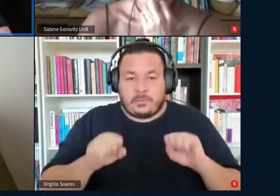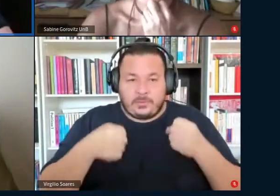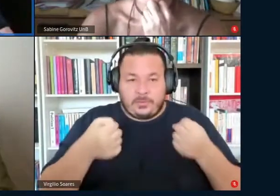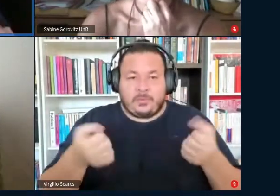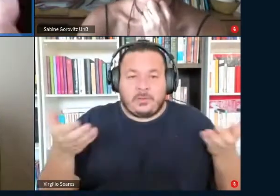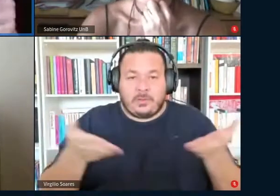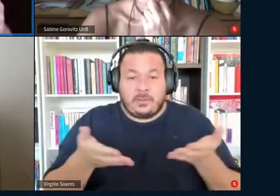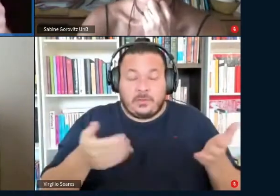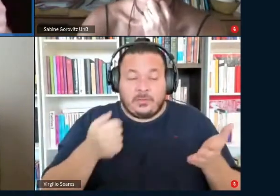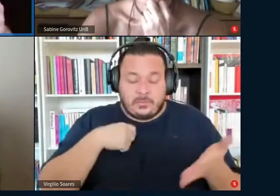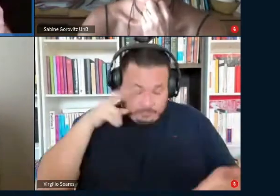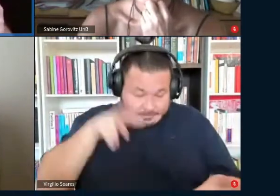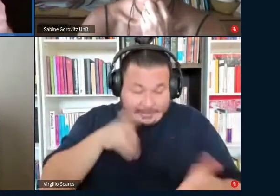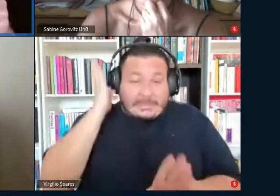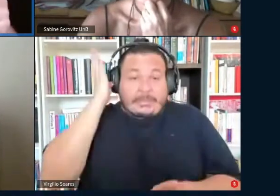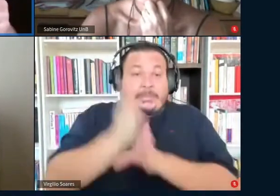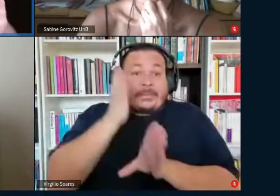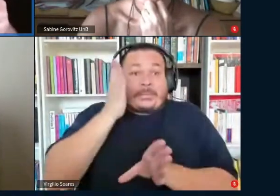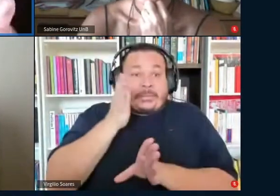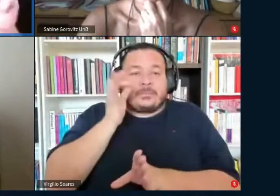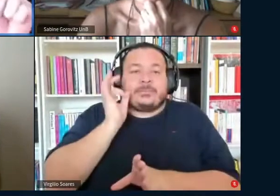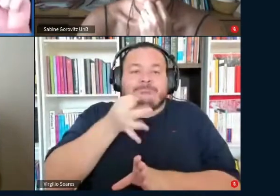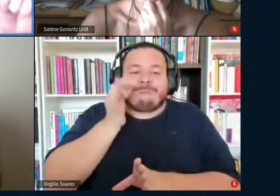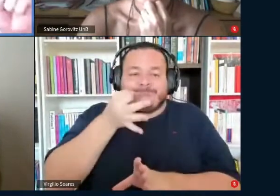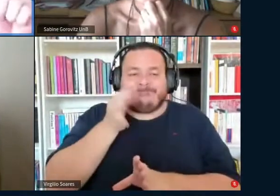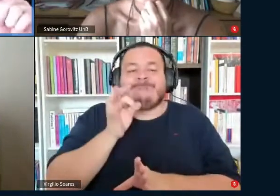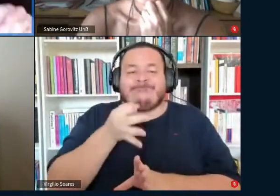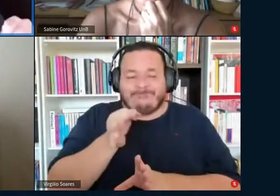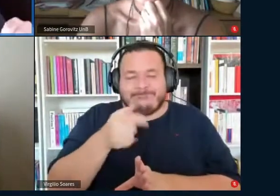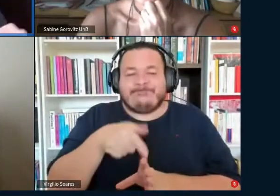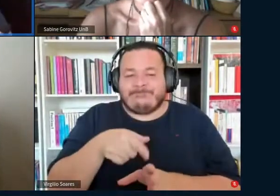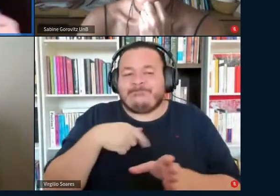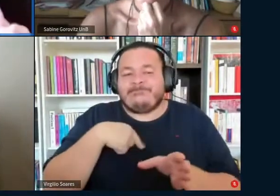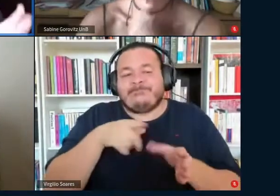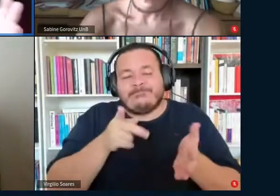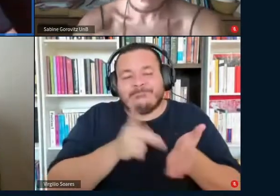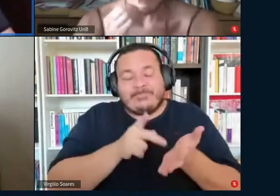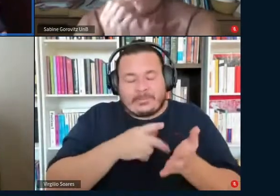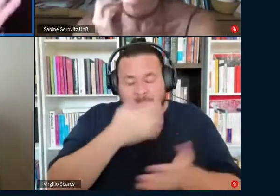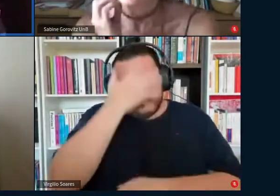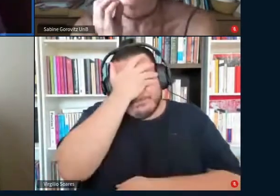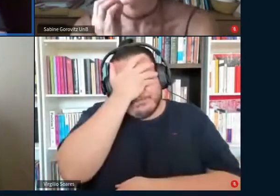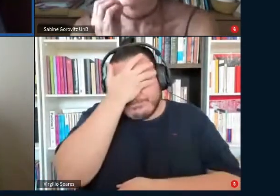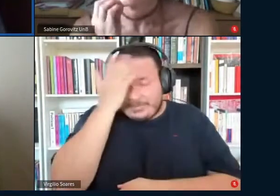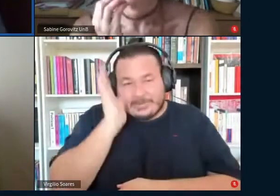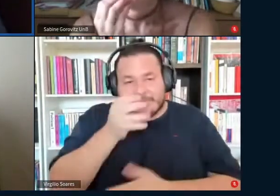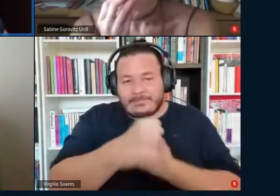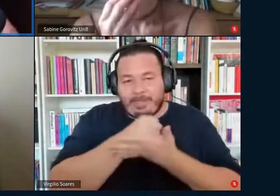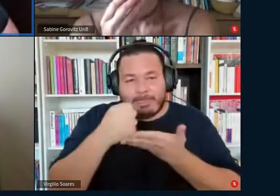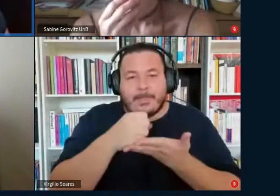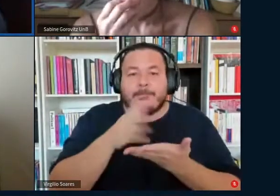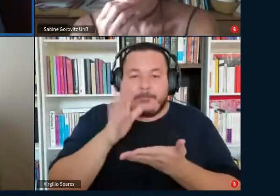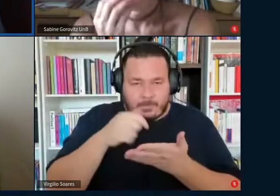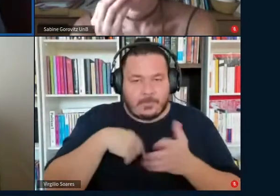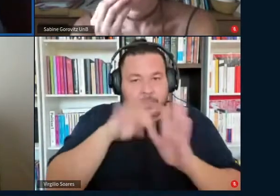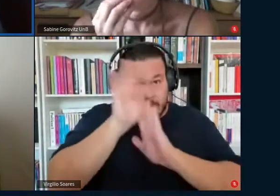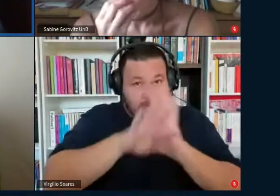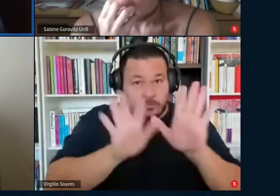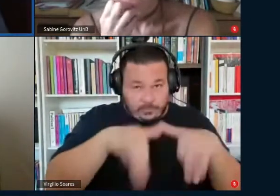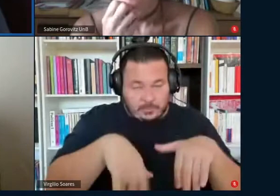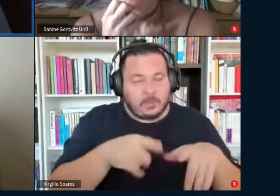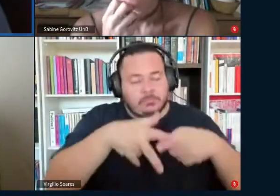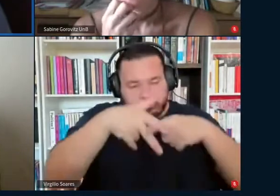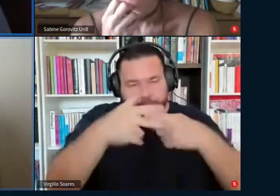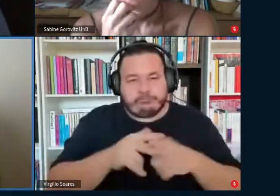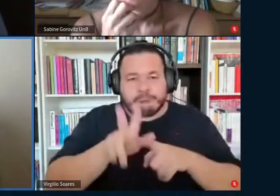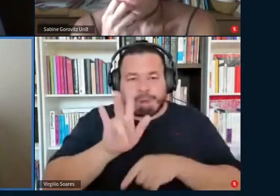hoje, né? E eu encontrei esse detalhezinho, eu falei assim, poxa, já foi, mas pro texto final a gente faz essa